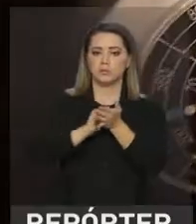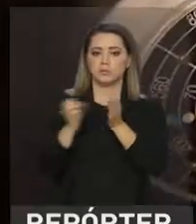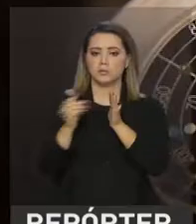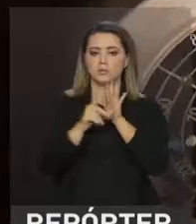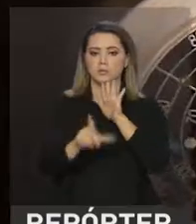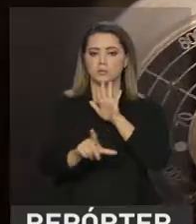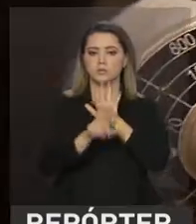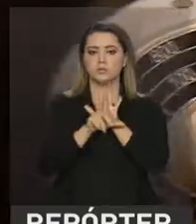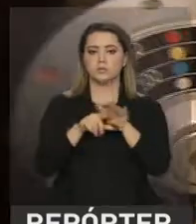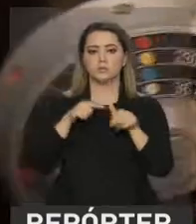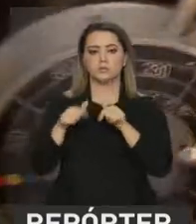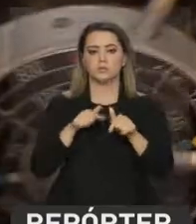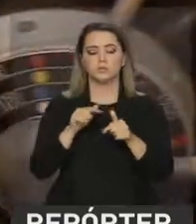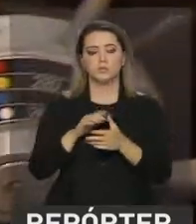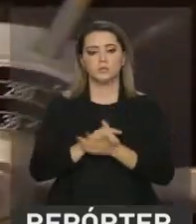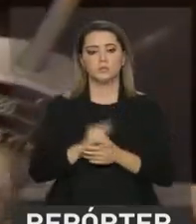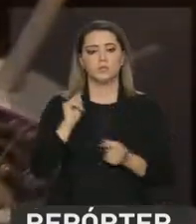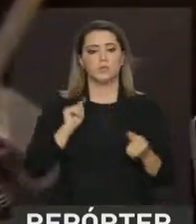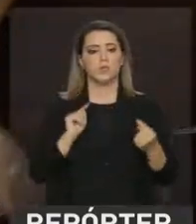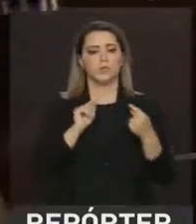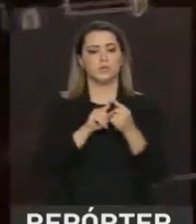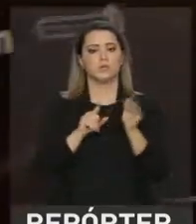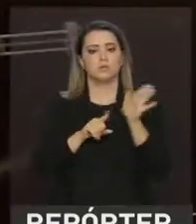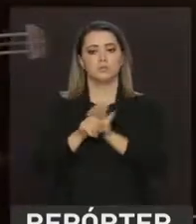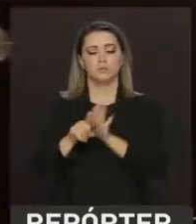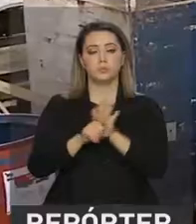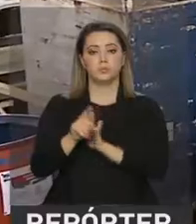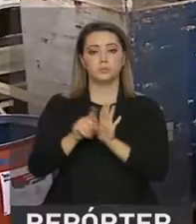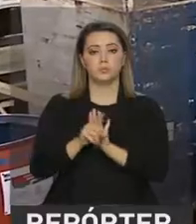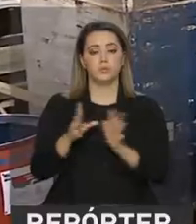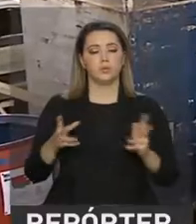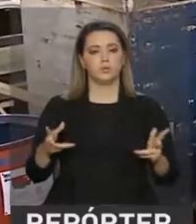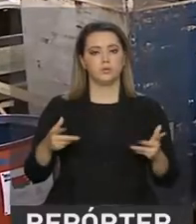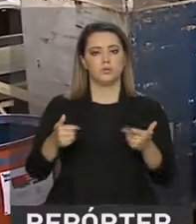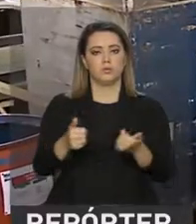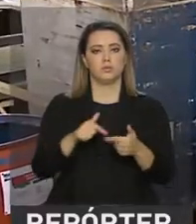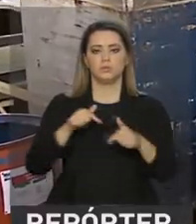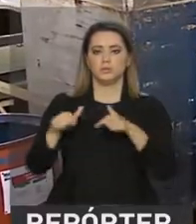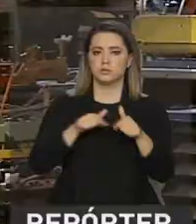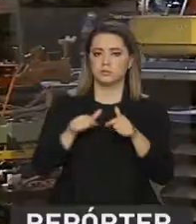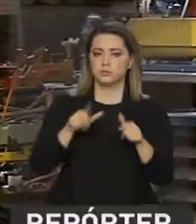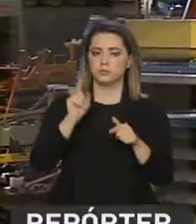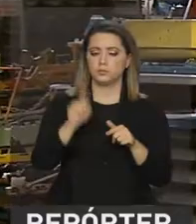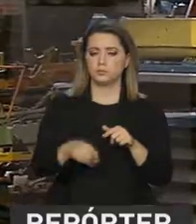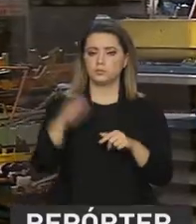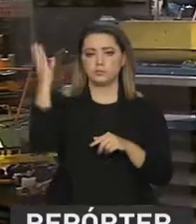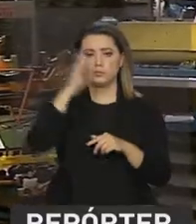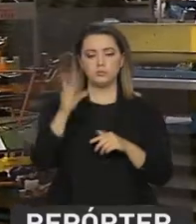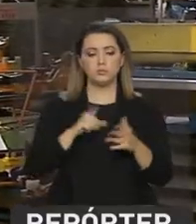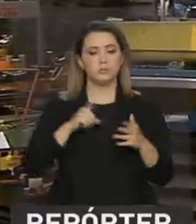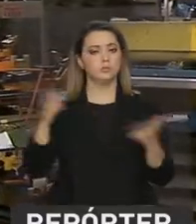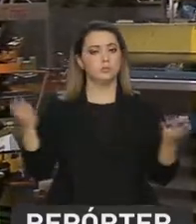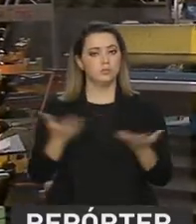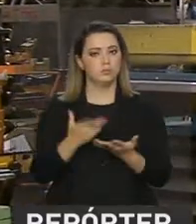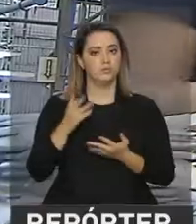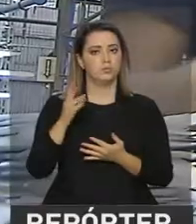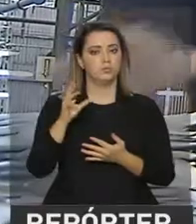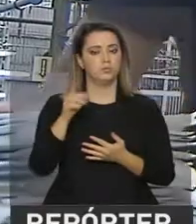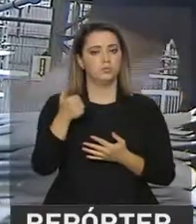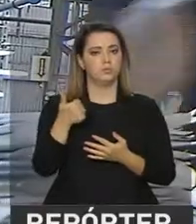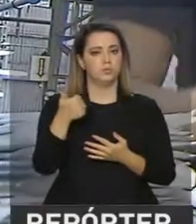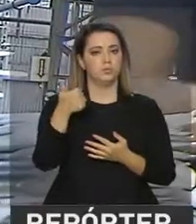legislação trabalhista de acordo com a pesquisa no critério eficiência do mercado de trabalho o brasil ocupa hoje a posição número